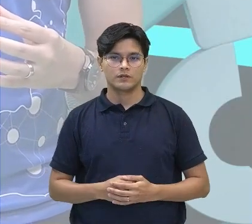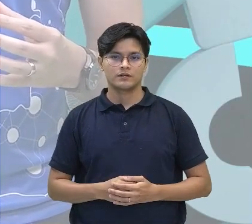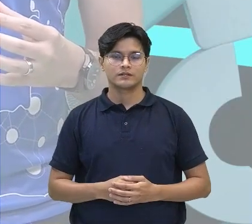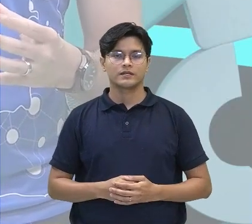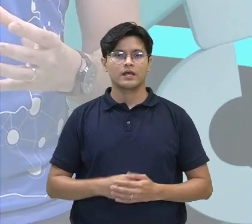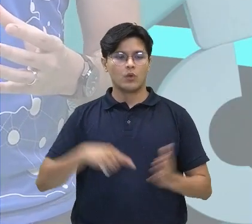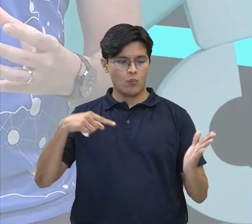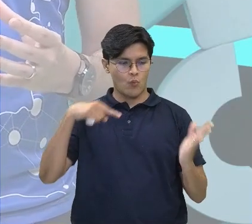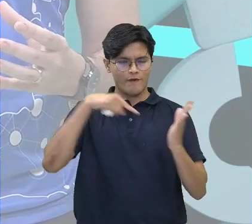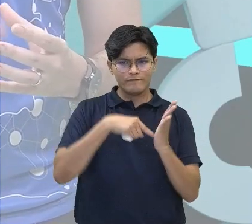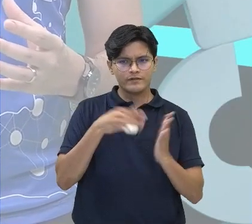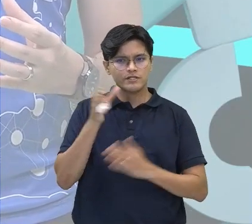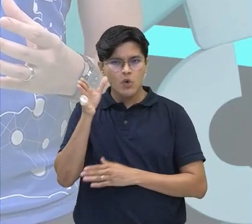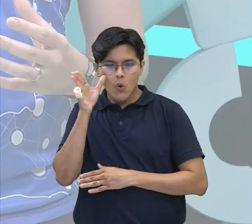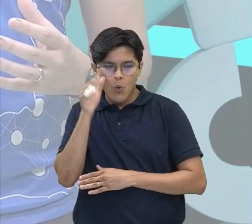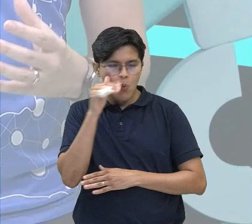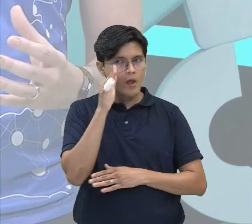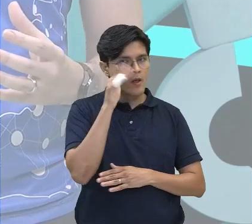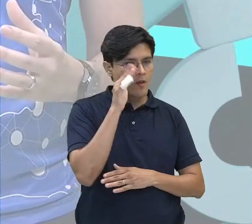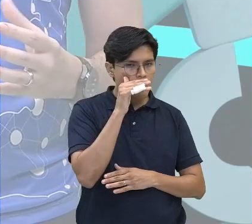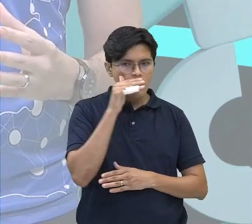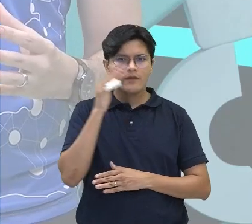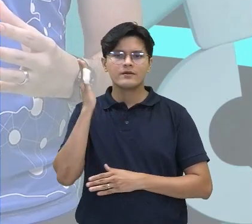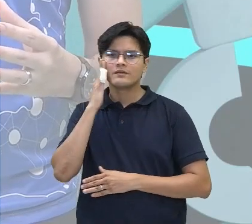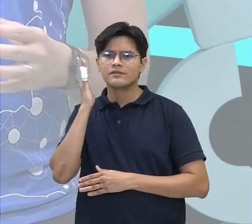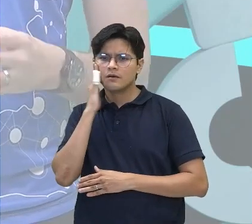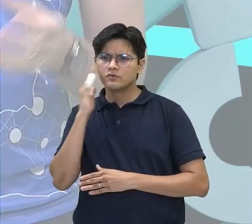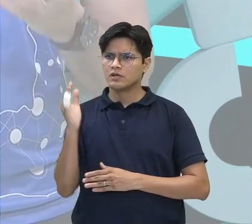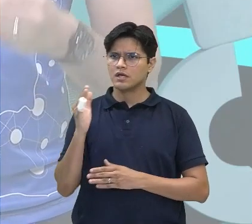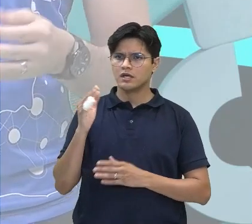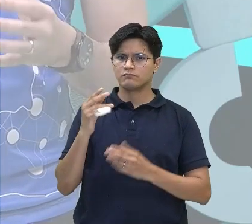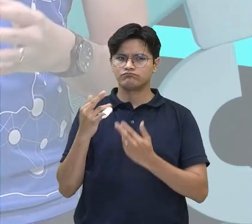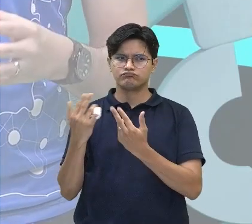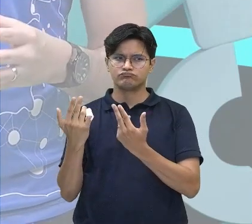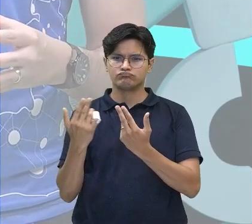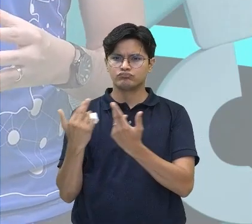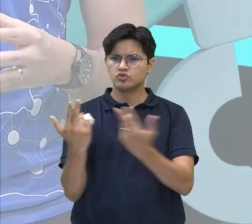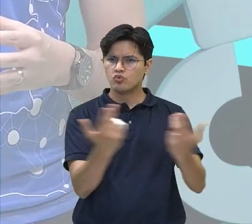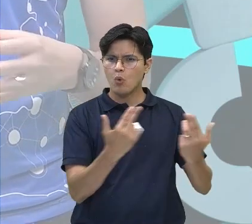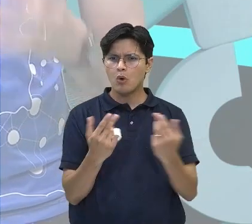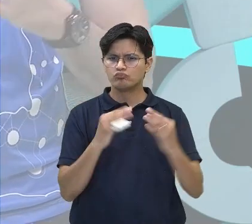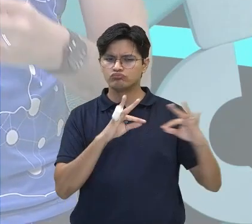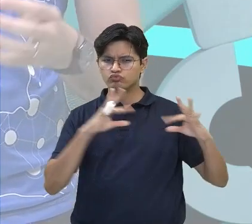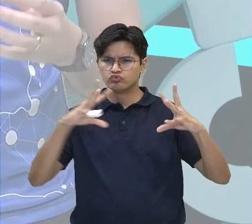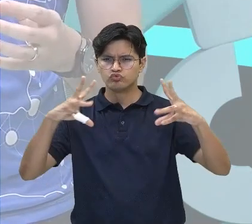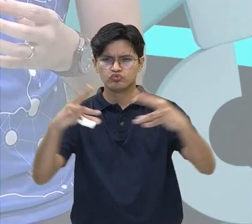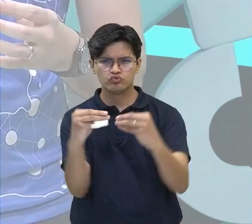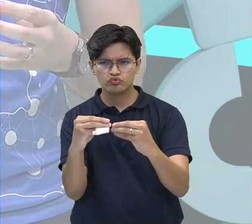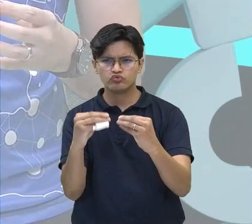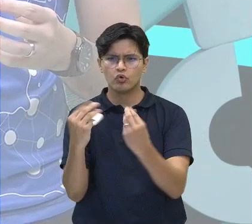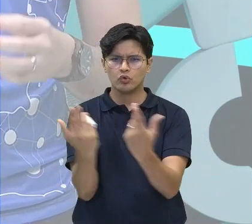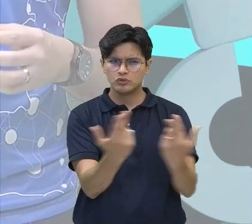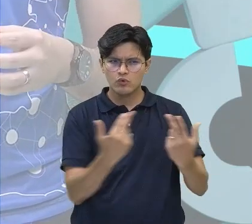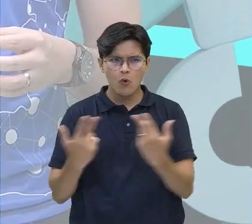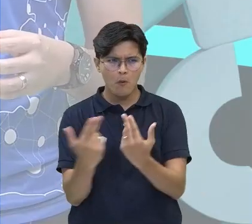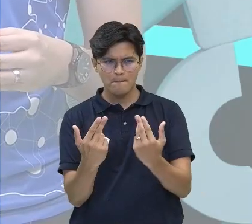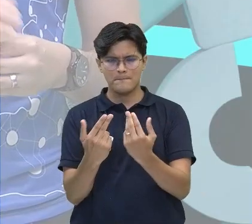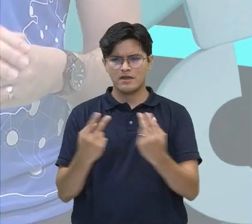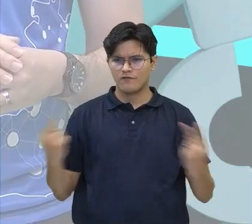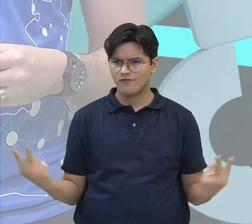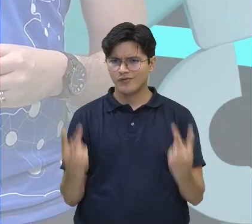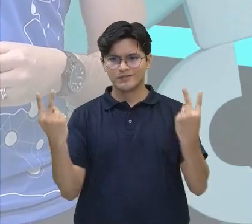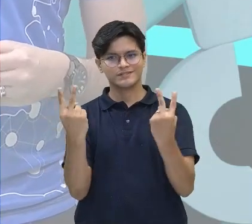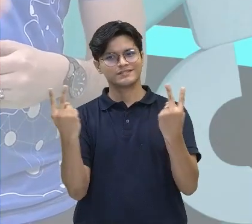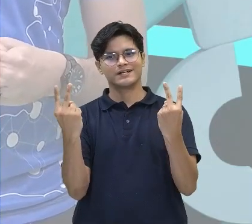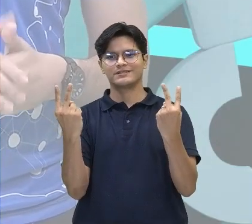observa, ele sabe que nem todos são valorizados, e a grande questão é que a agulha, toda a arrogância da agulha, a arrogância